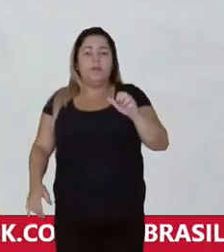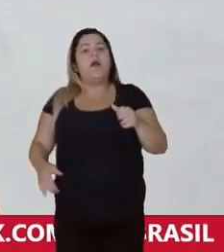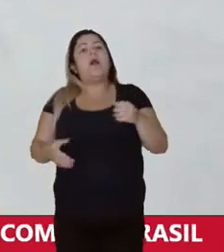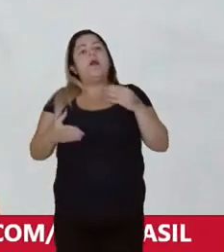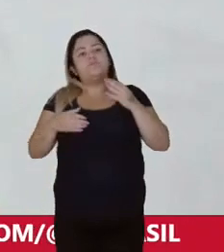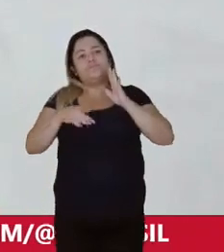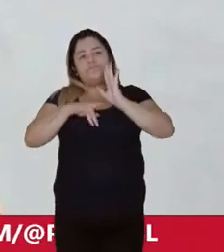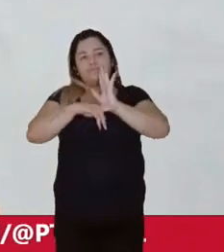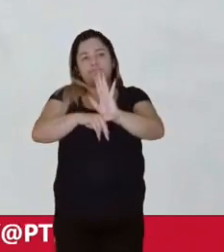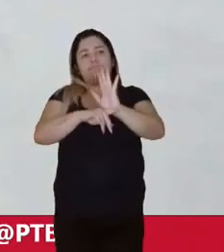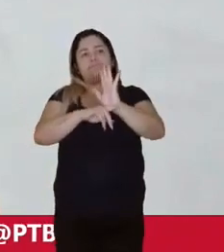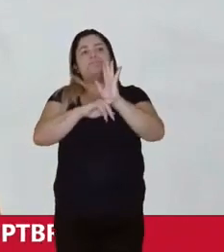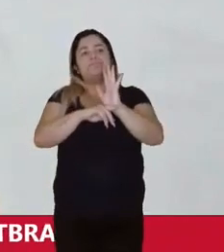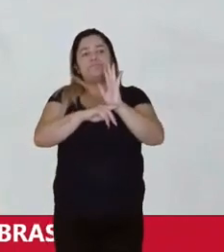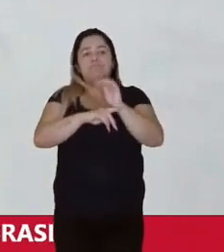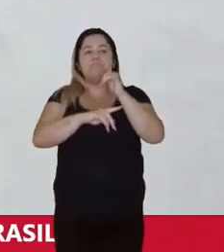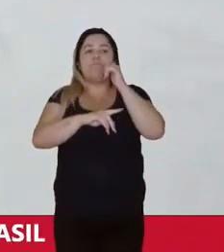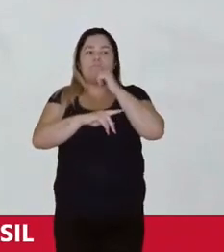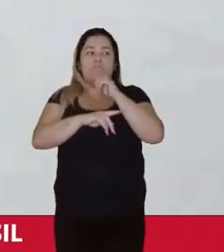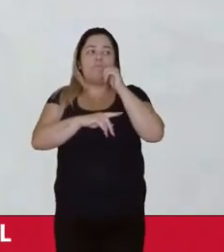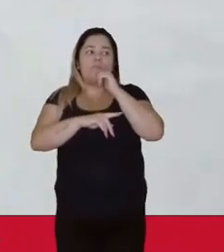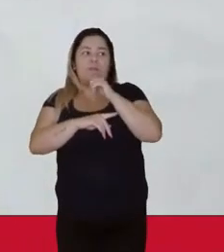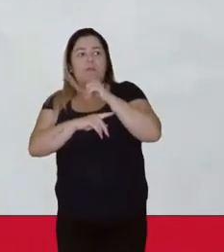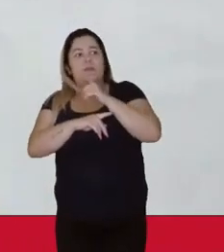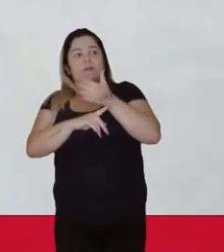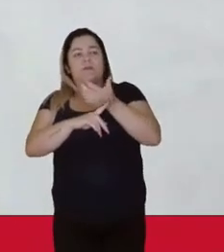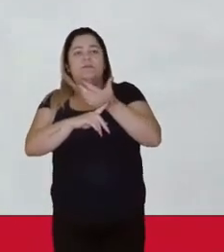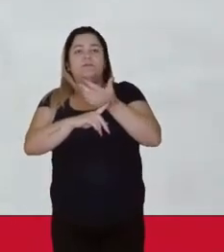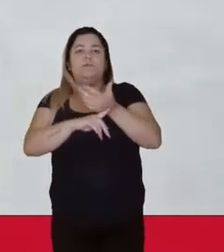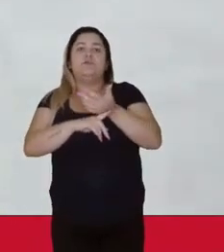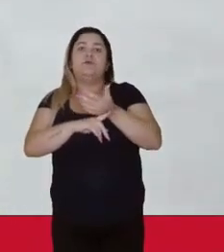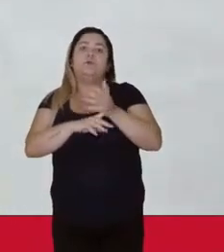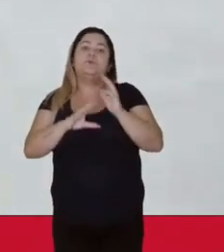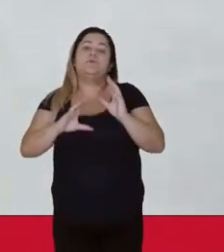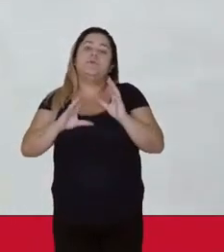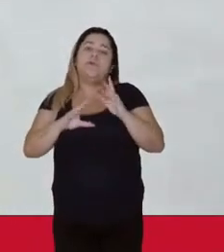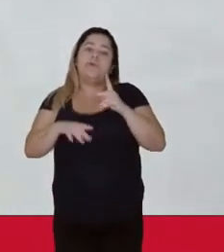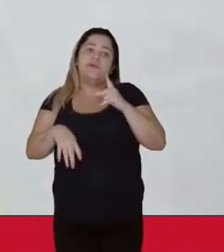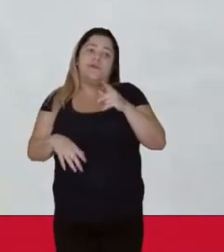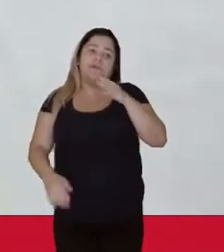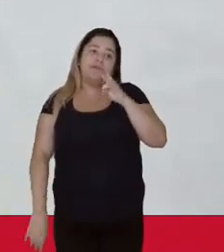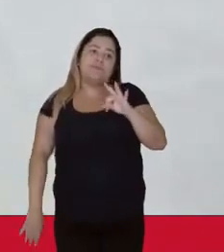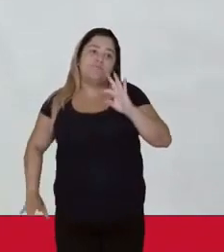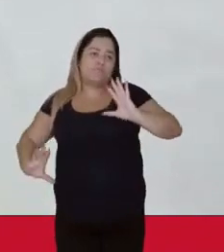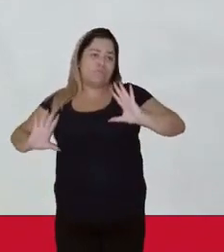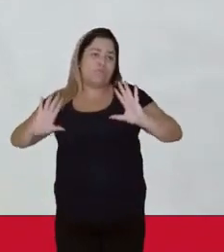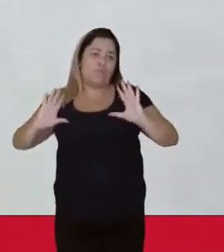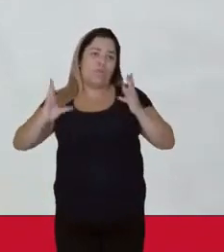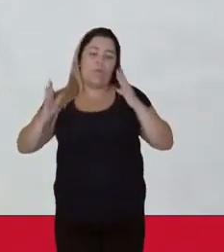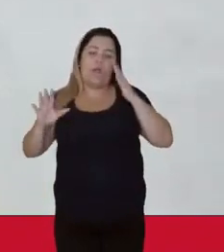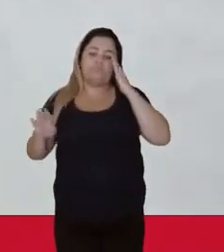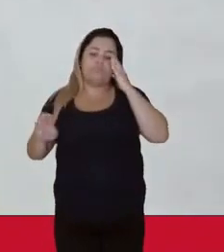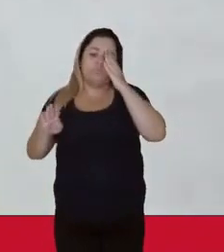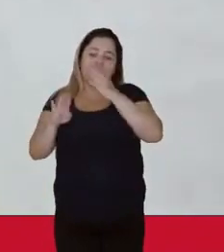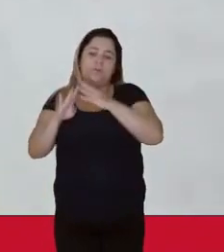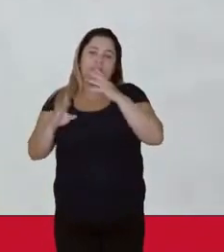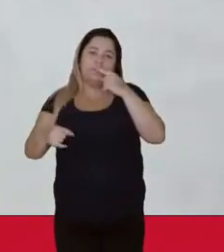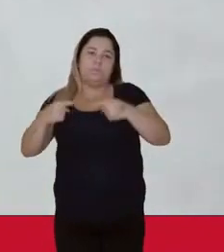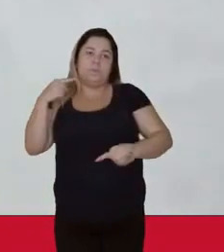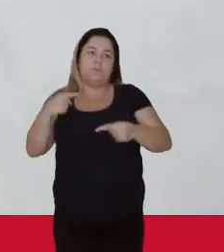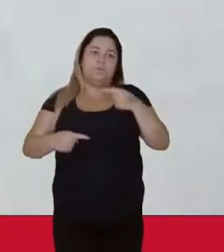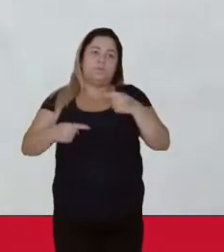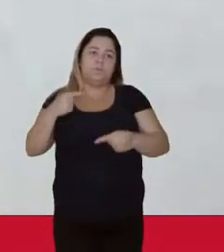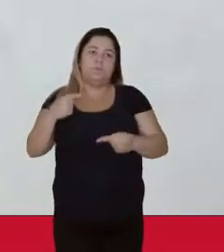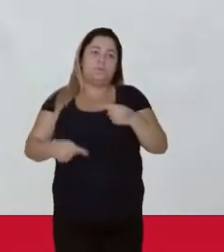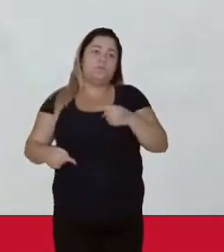é fundamental para que hoje nosso partido comemore e coloque como centro do seu debate, e é assim